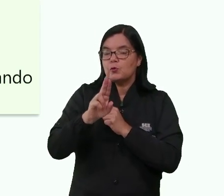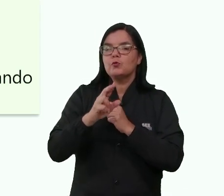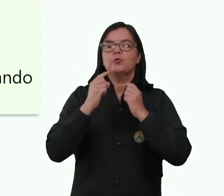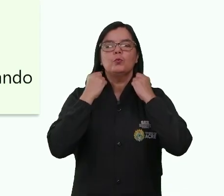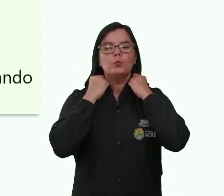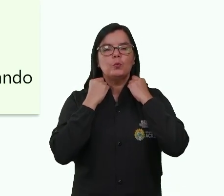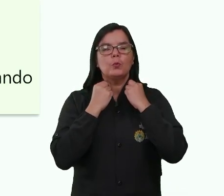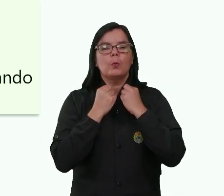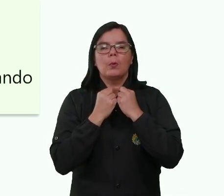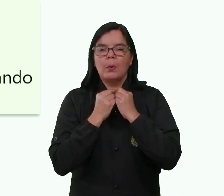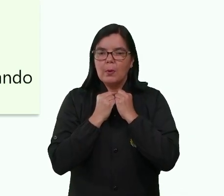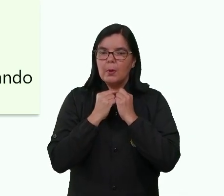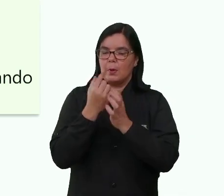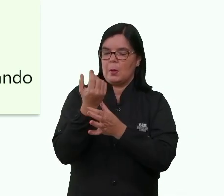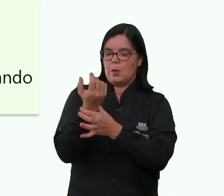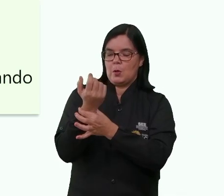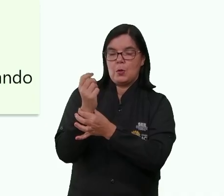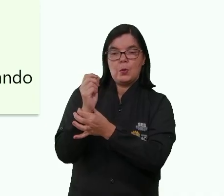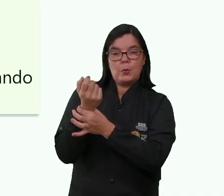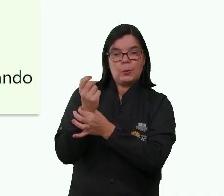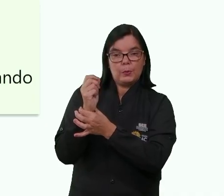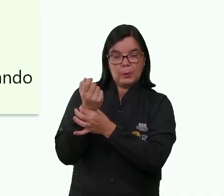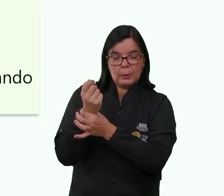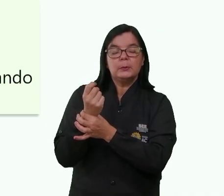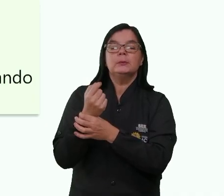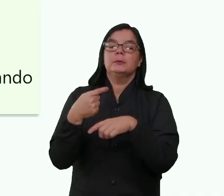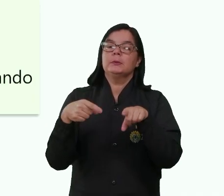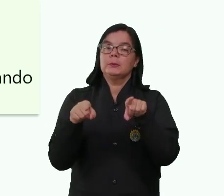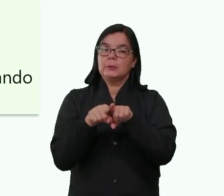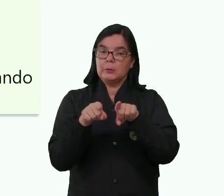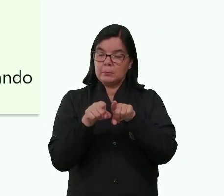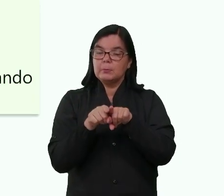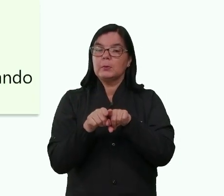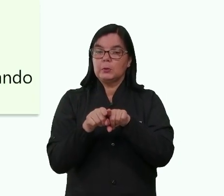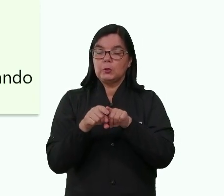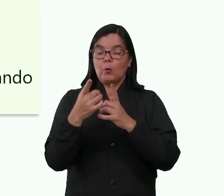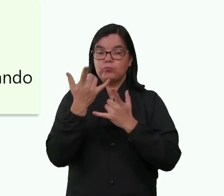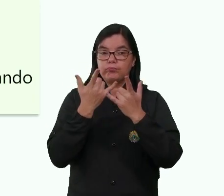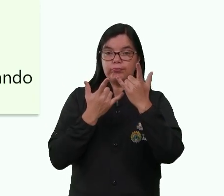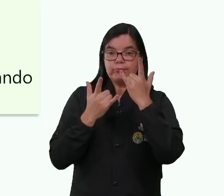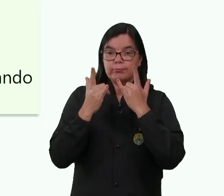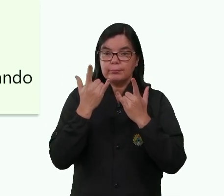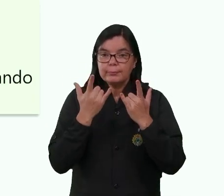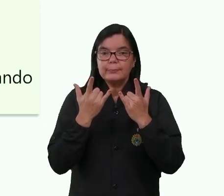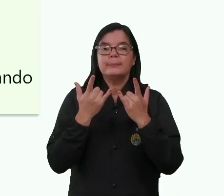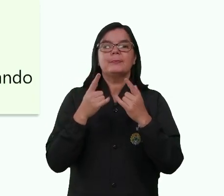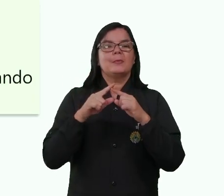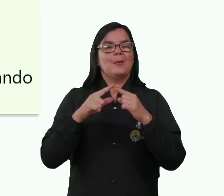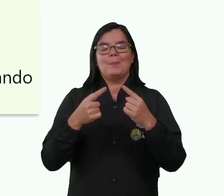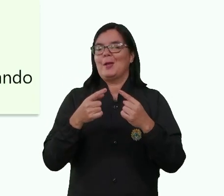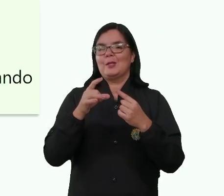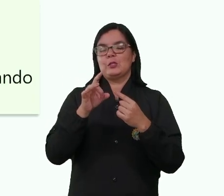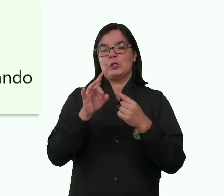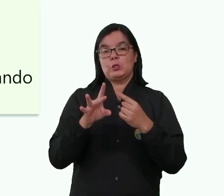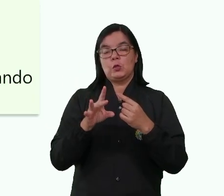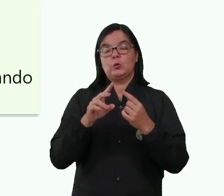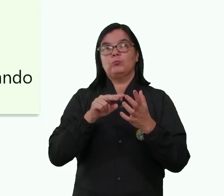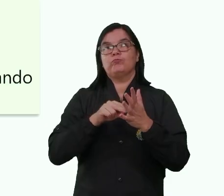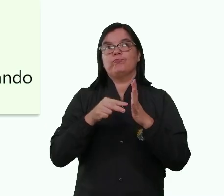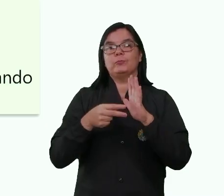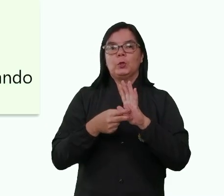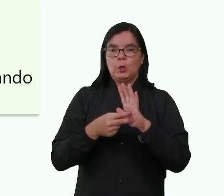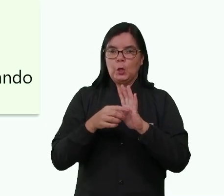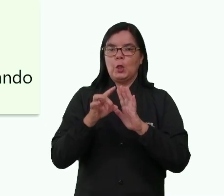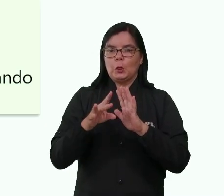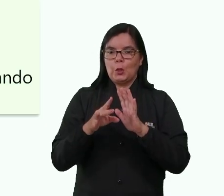colares, pulseiras, e que acabam sendo, digamos assim, bastante atrativos, mas não atrativos no sentido